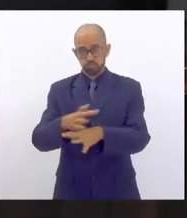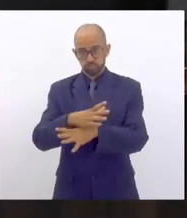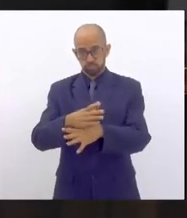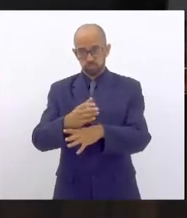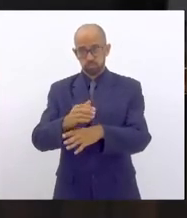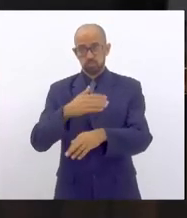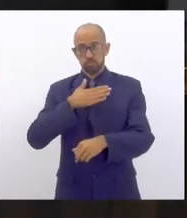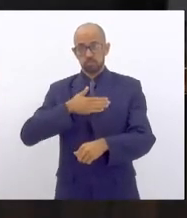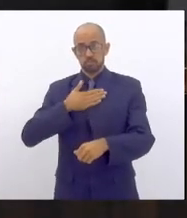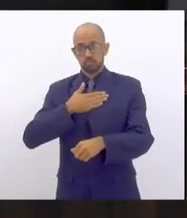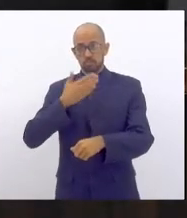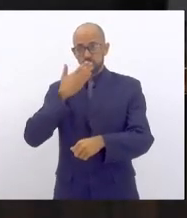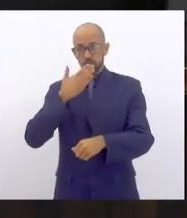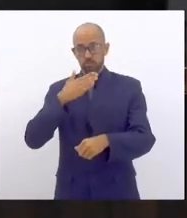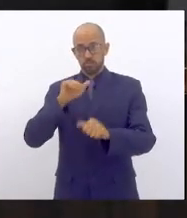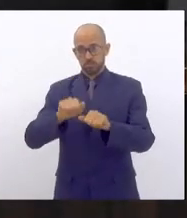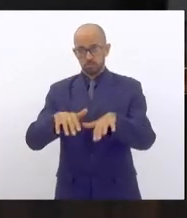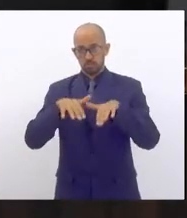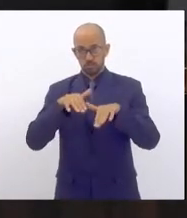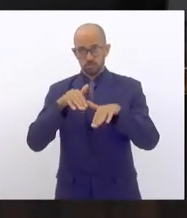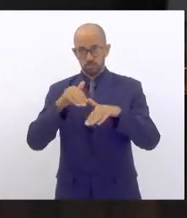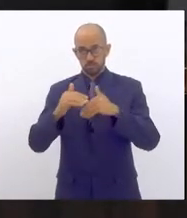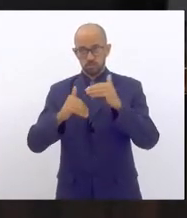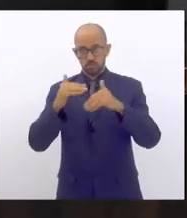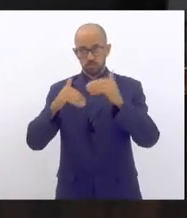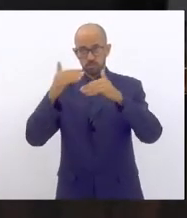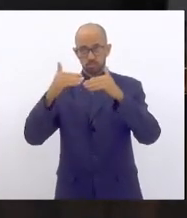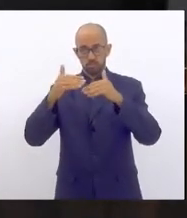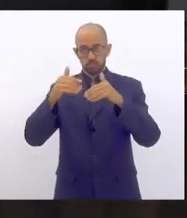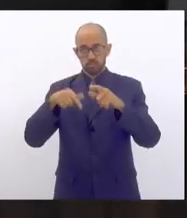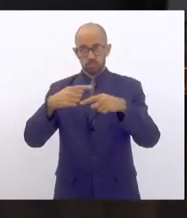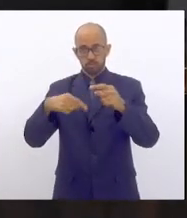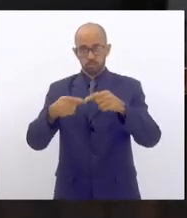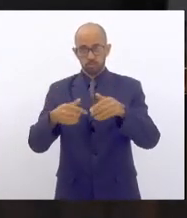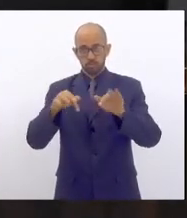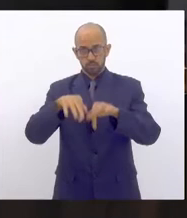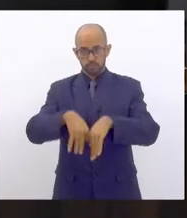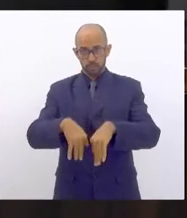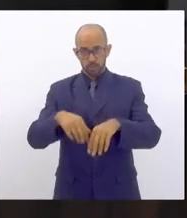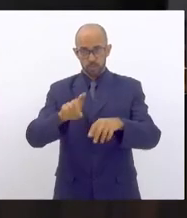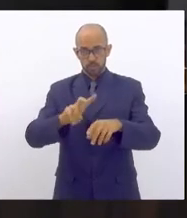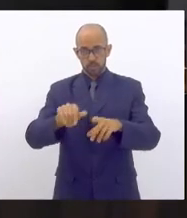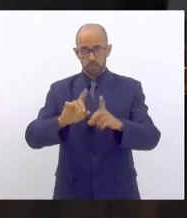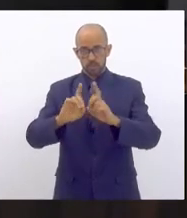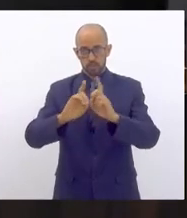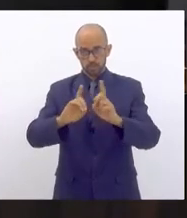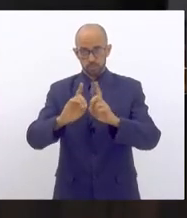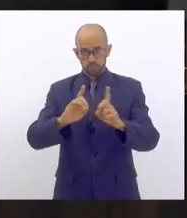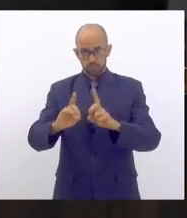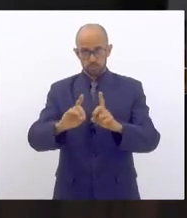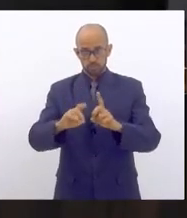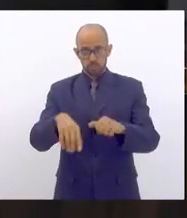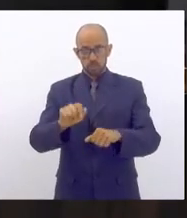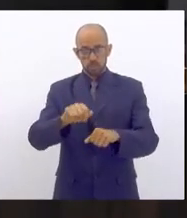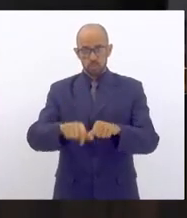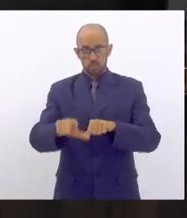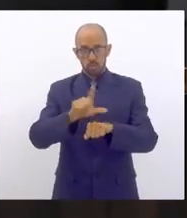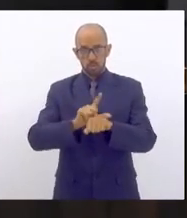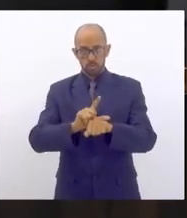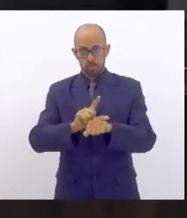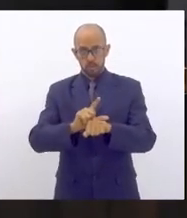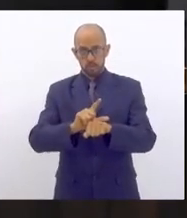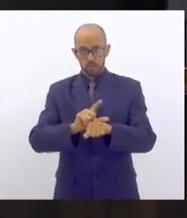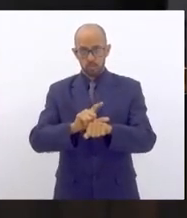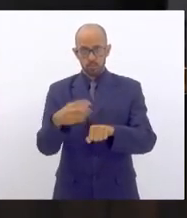ao plenário que a gente possa avançar na pauta e, na última matéria, a gente discute. Estão escritos Luiz Paulo, Valdec, Rodrigo